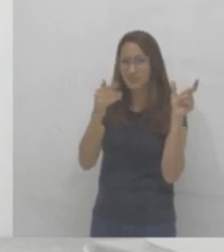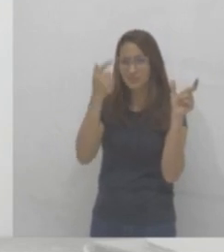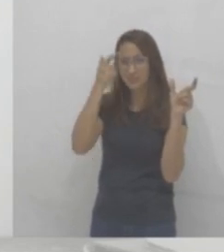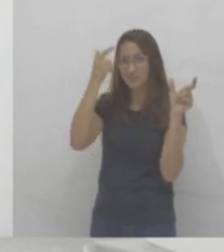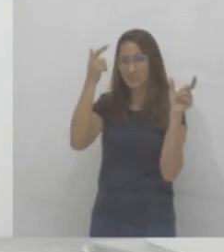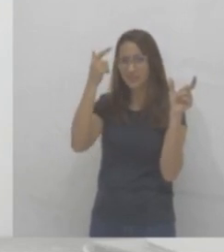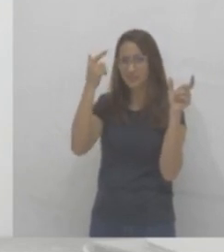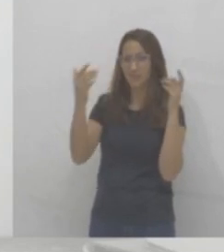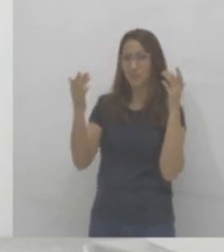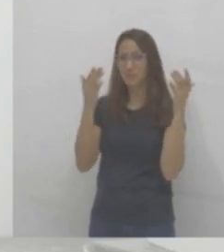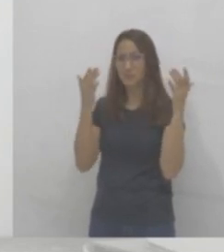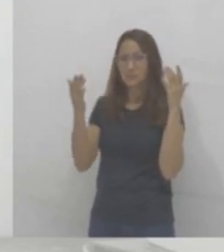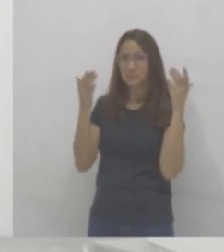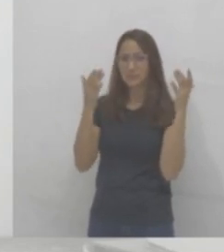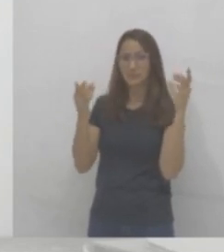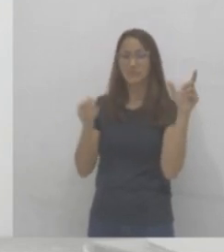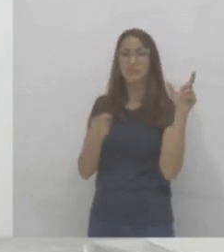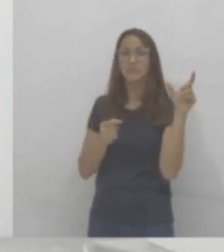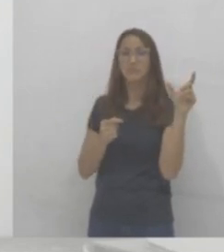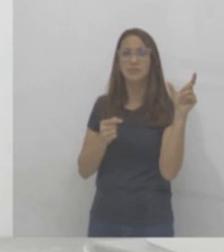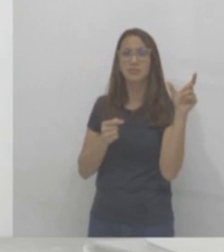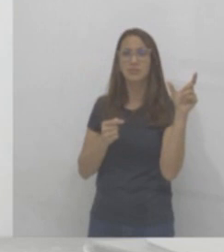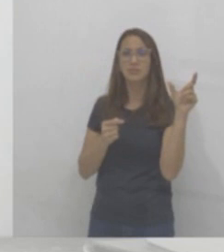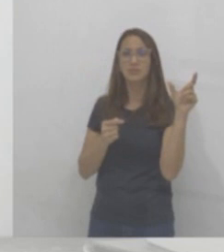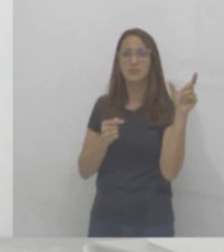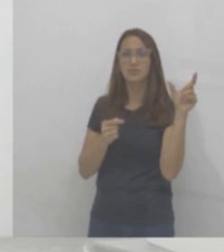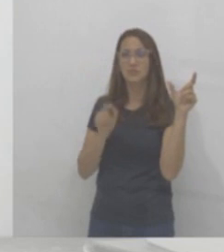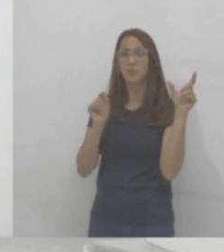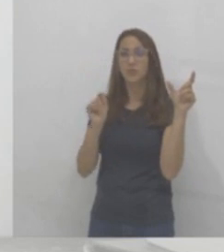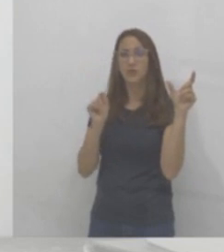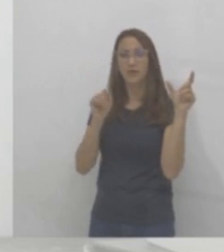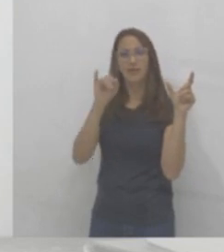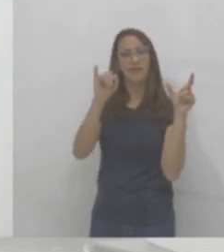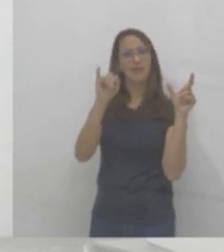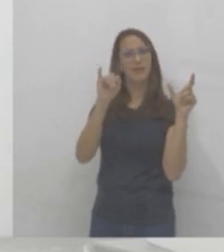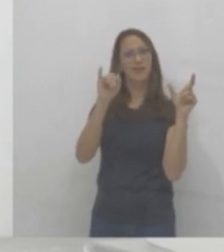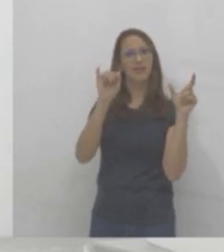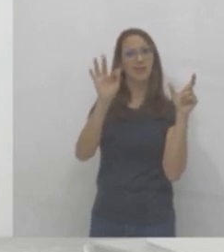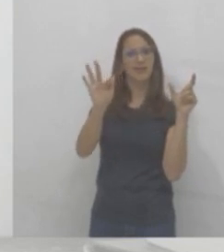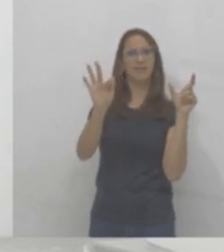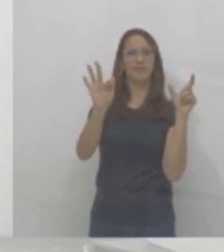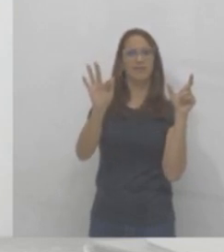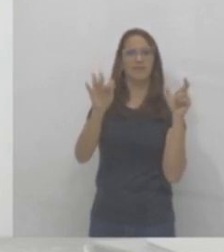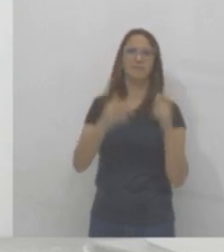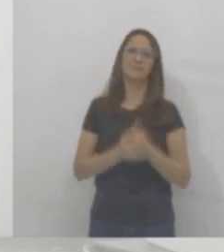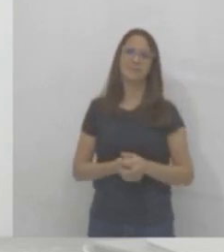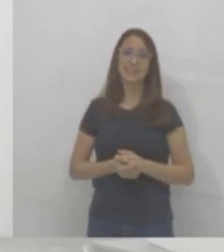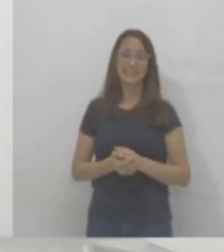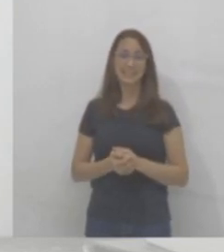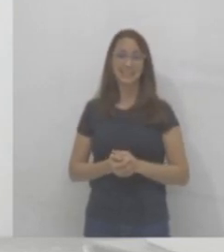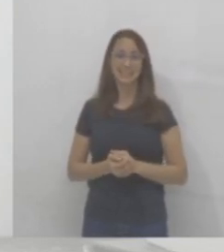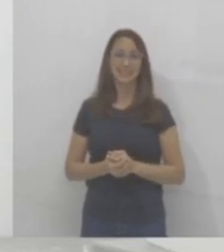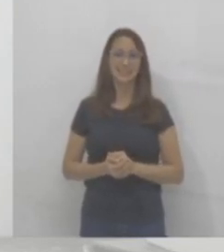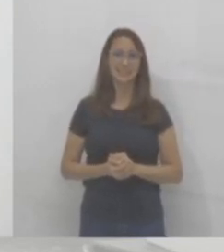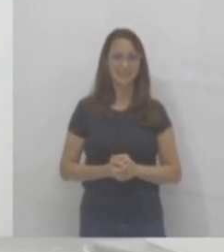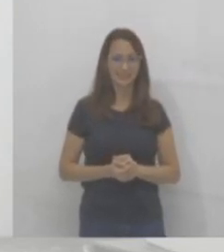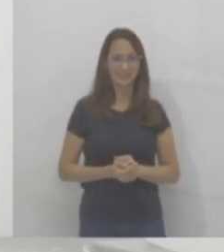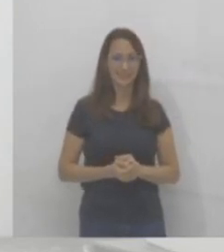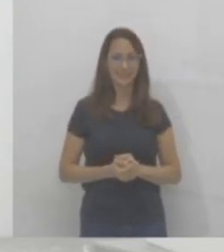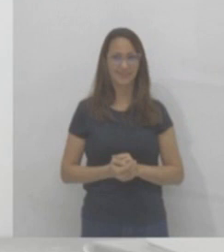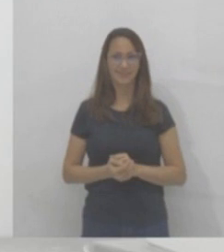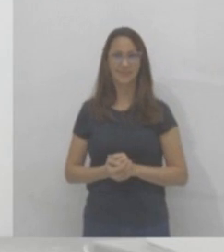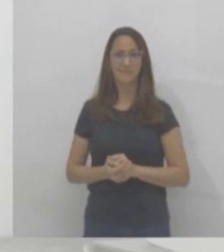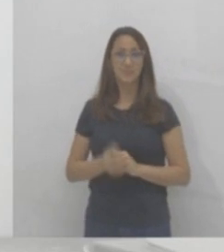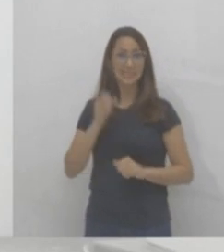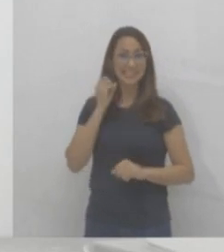da condicional. É o nosso if. Então a frase fica: If you do not go to shops, we will not have anything